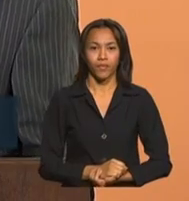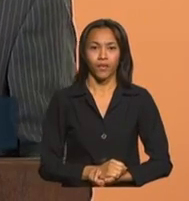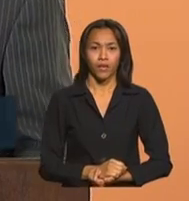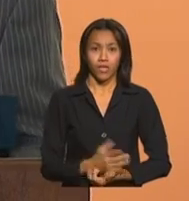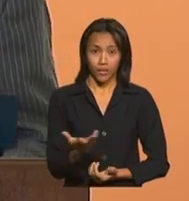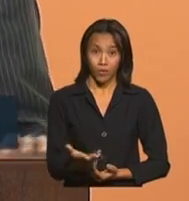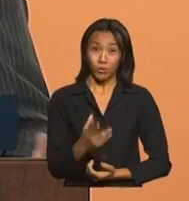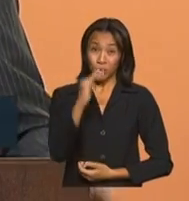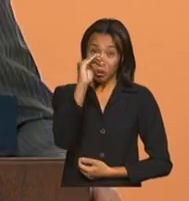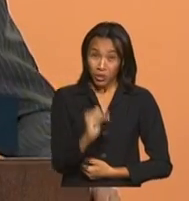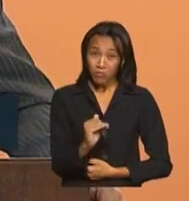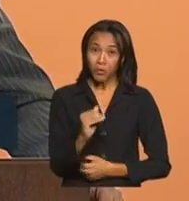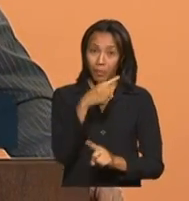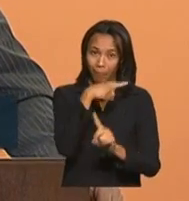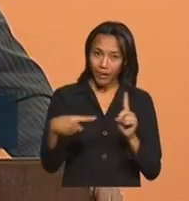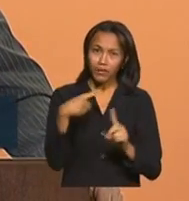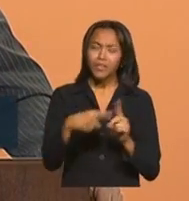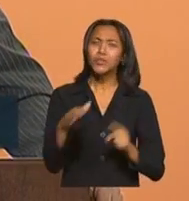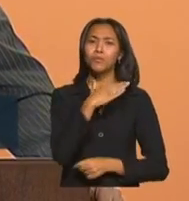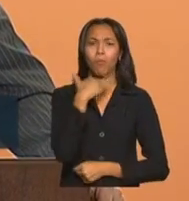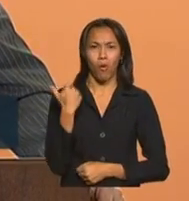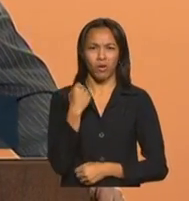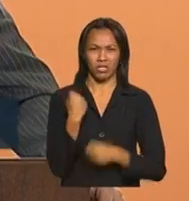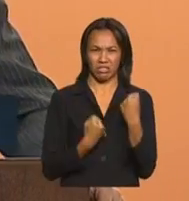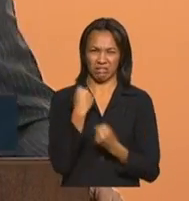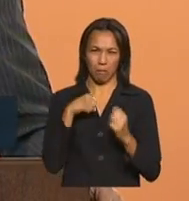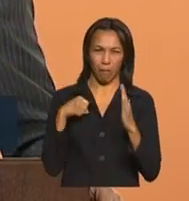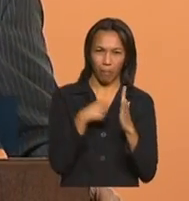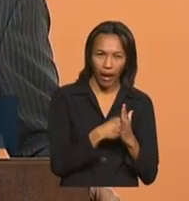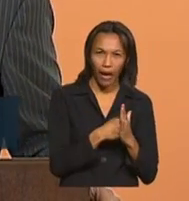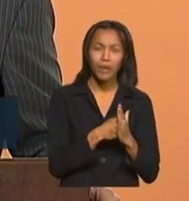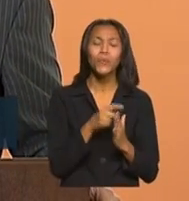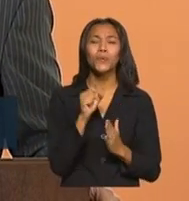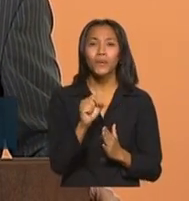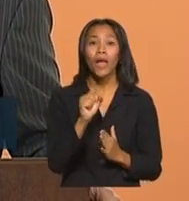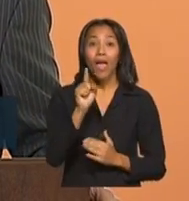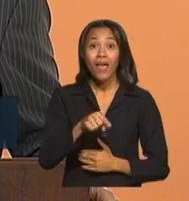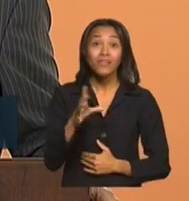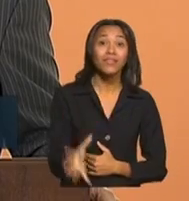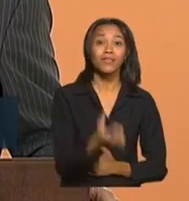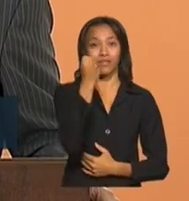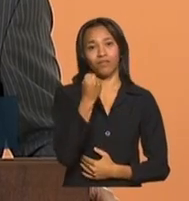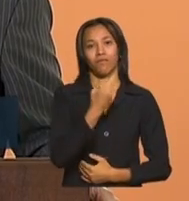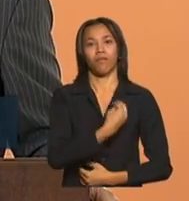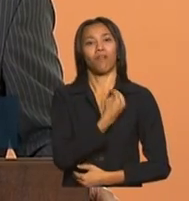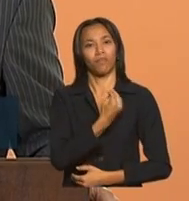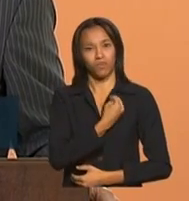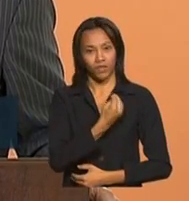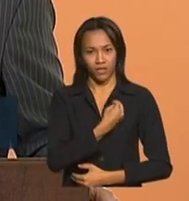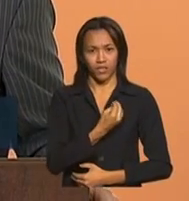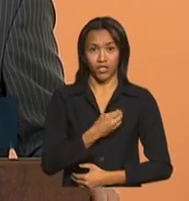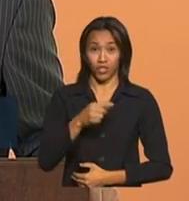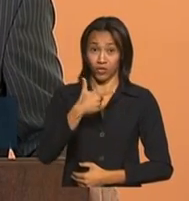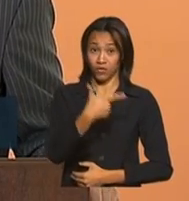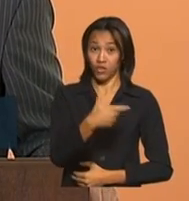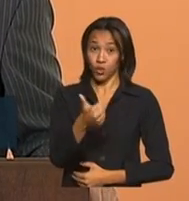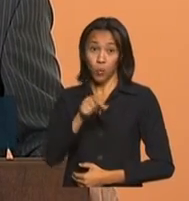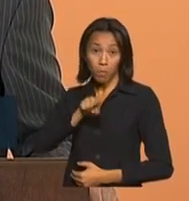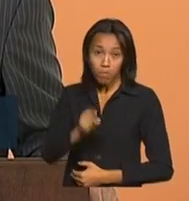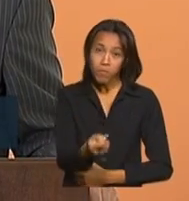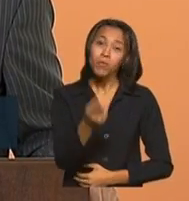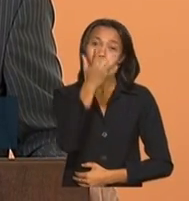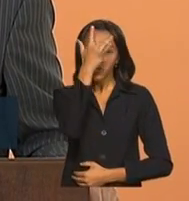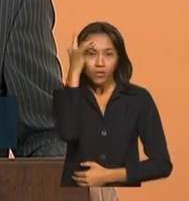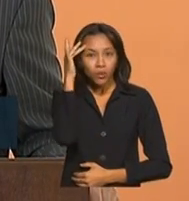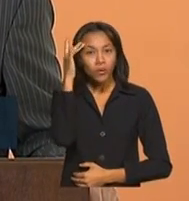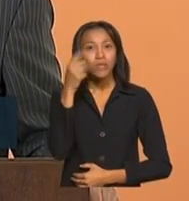à metade as mortes no trânsito significa salvar a vida de 21 mil pessoas a